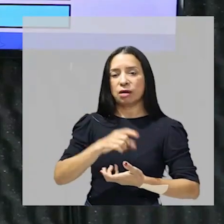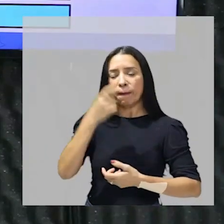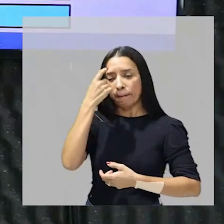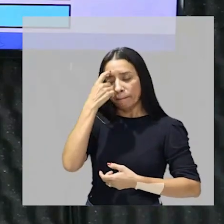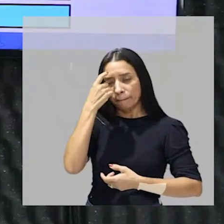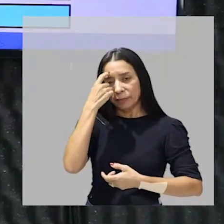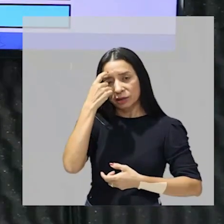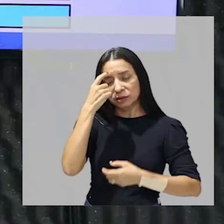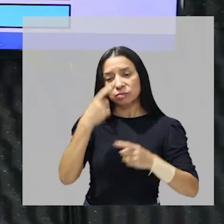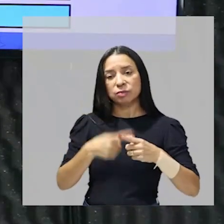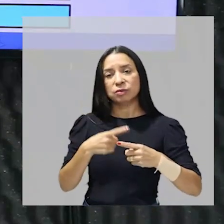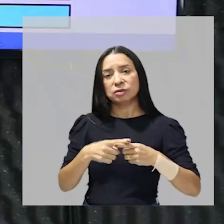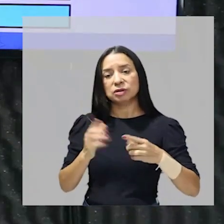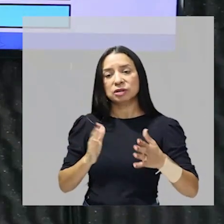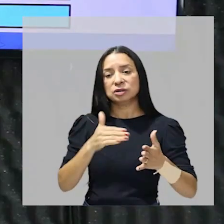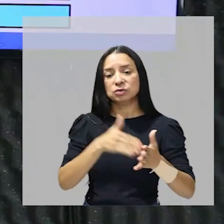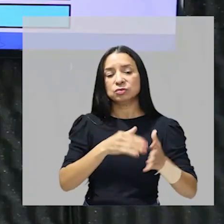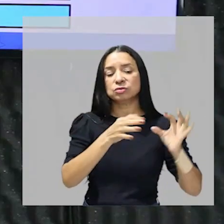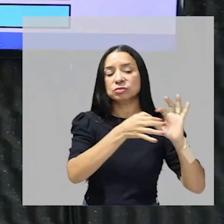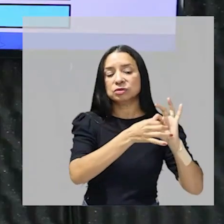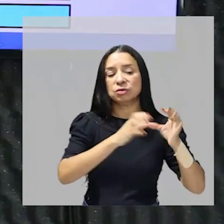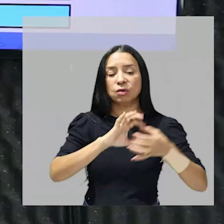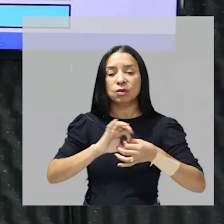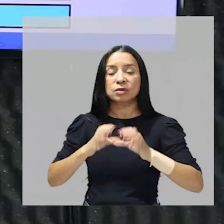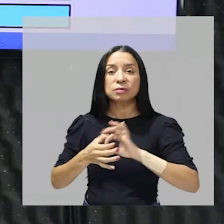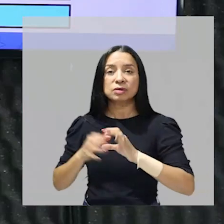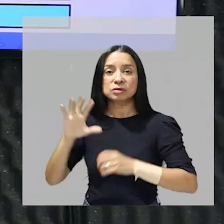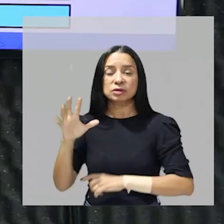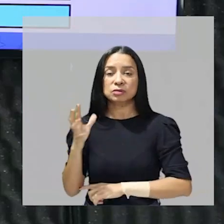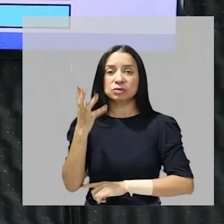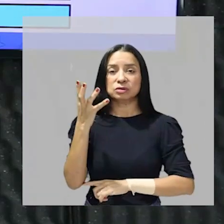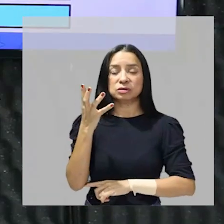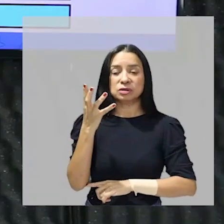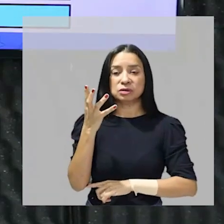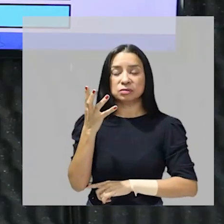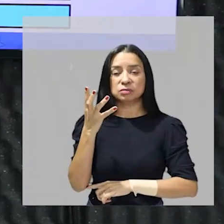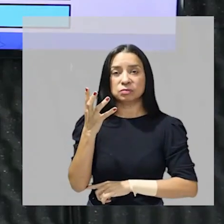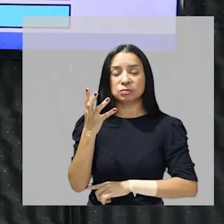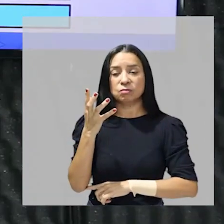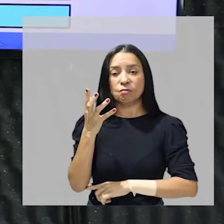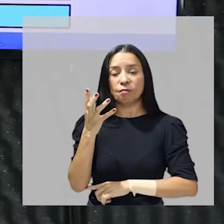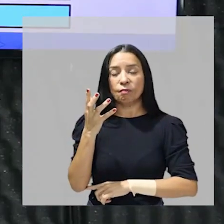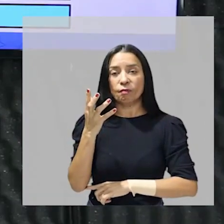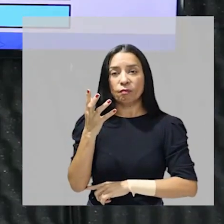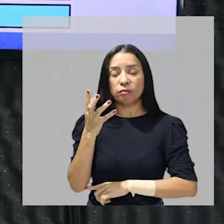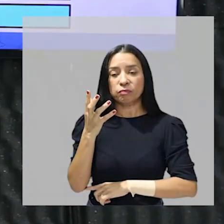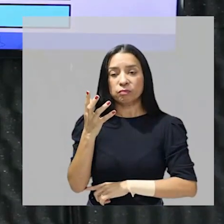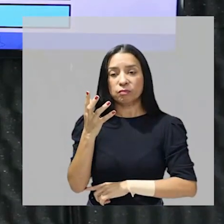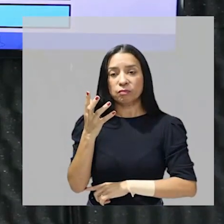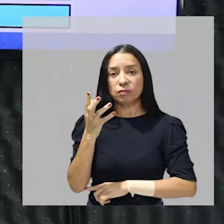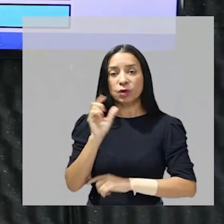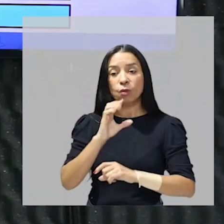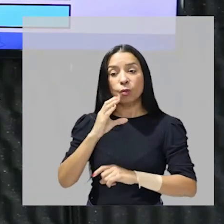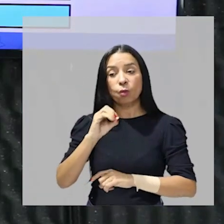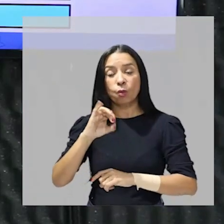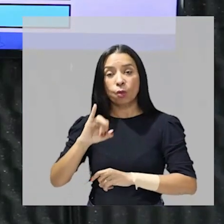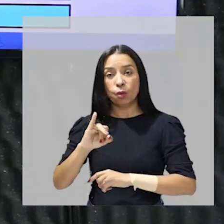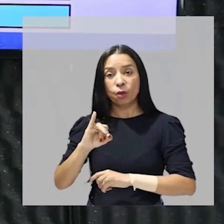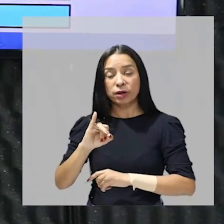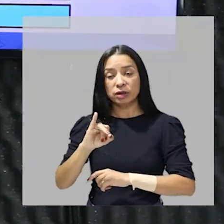penso, até porque nas últimas Olimpíadas que aconteceram, a Olimpíada de Tóquio, o COI, o Comitê